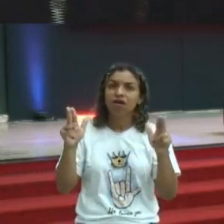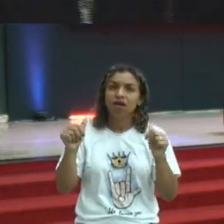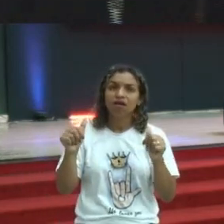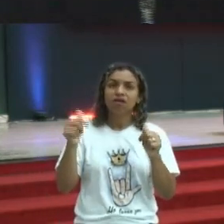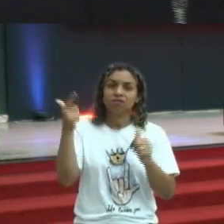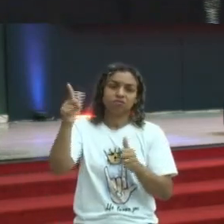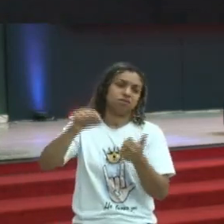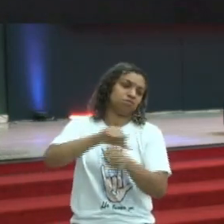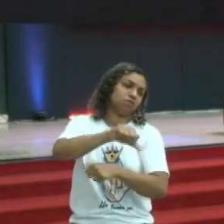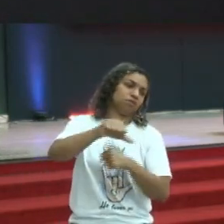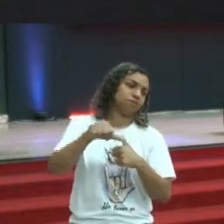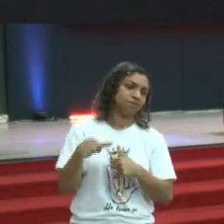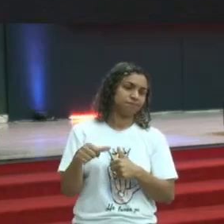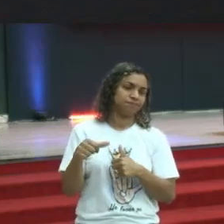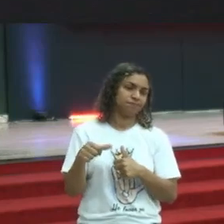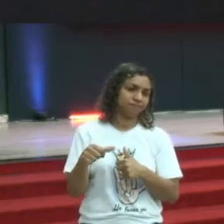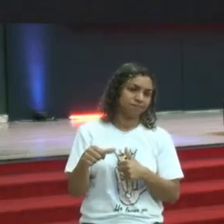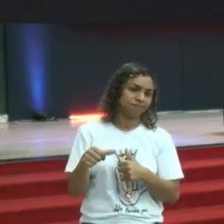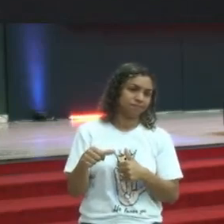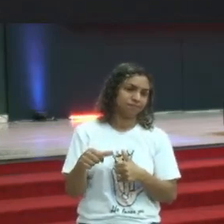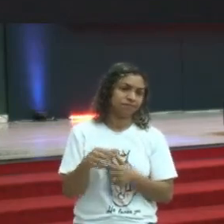consigo mudar?